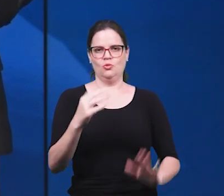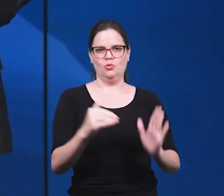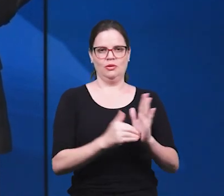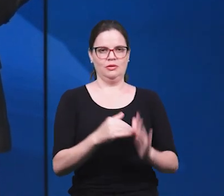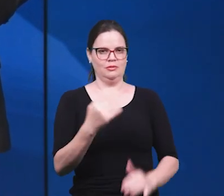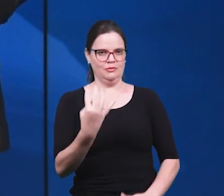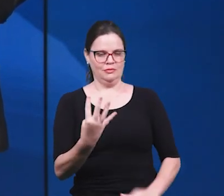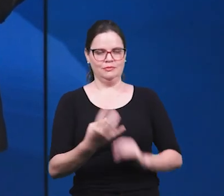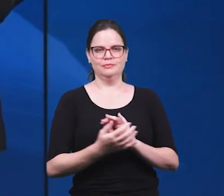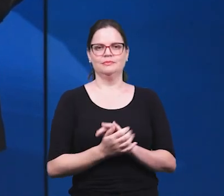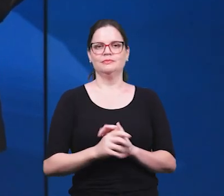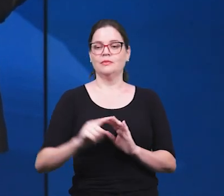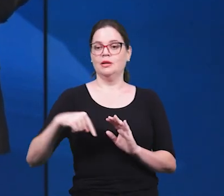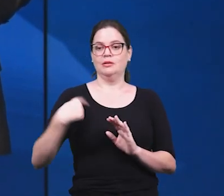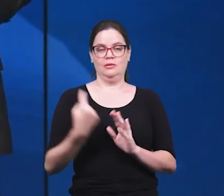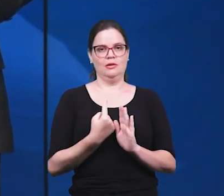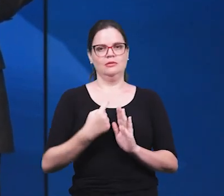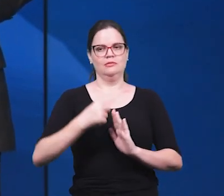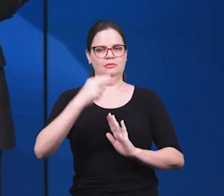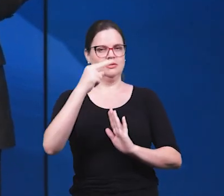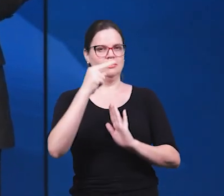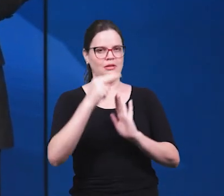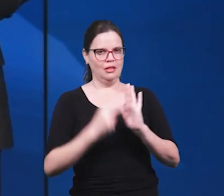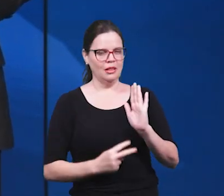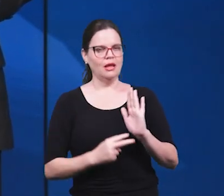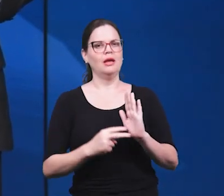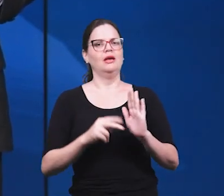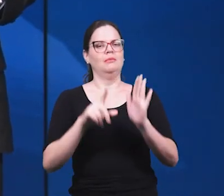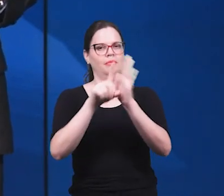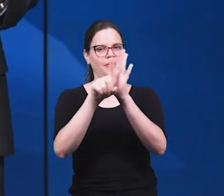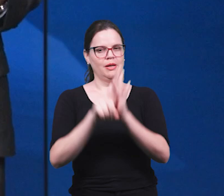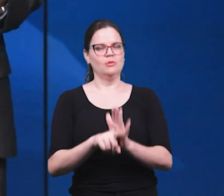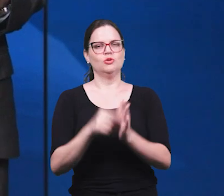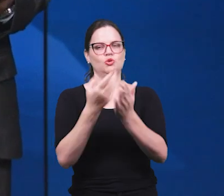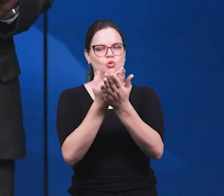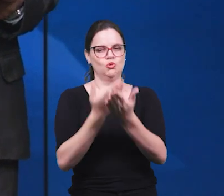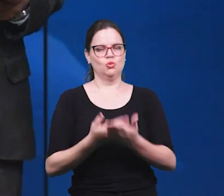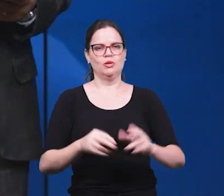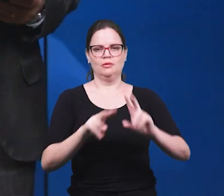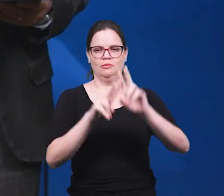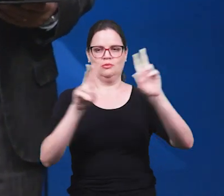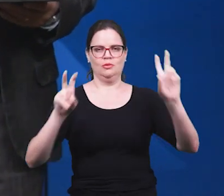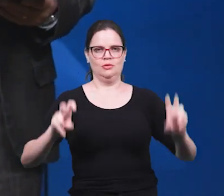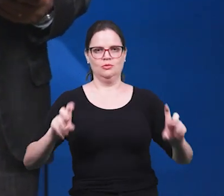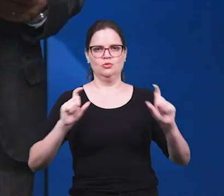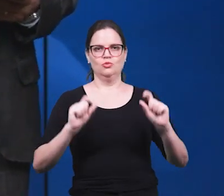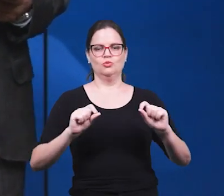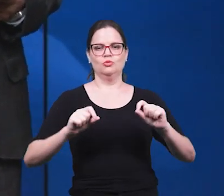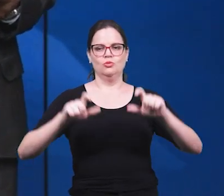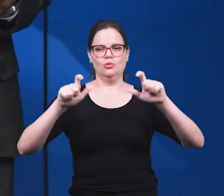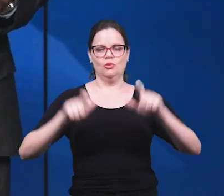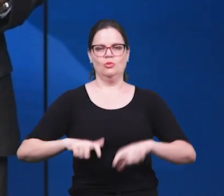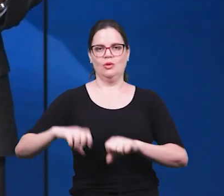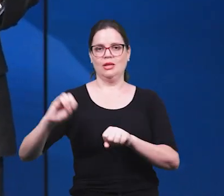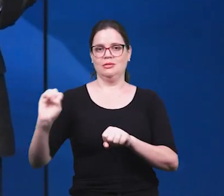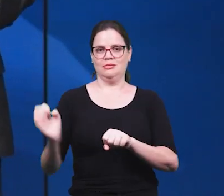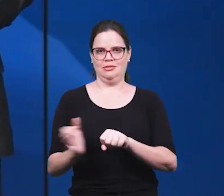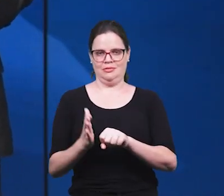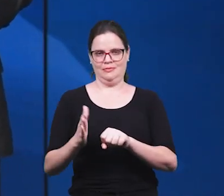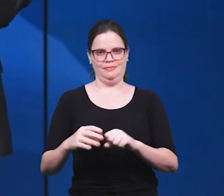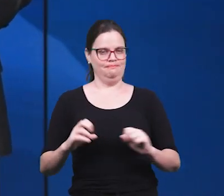verso 4, onde nós vamos fazer uma abordagem mais específica sobre o assunto ali da carta à igreja